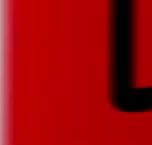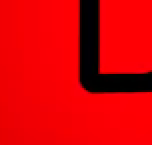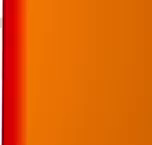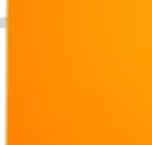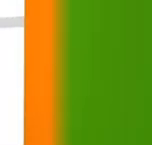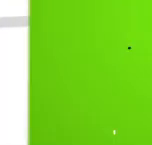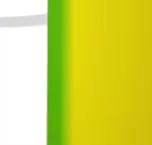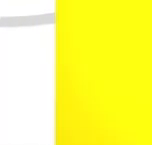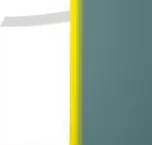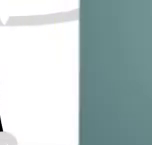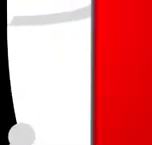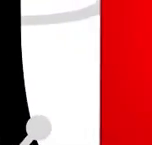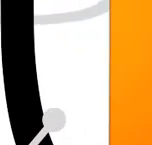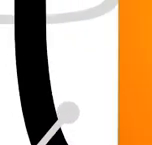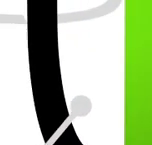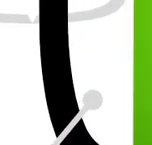e